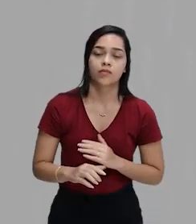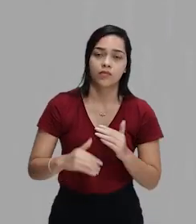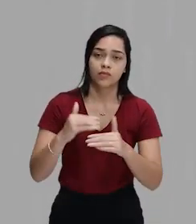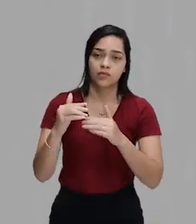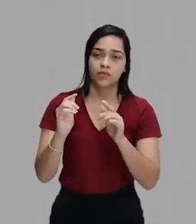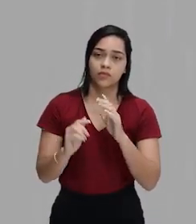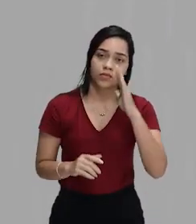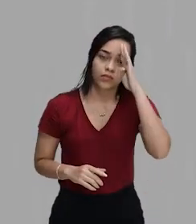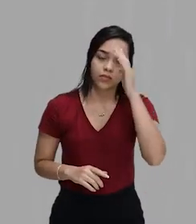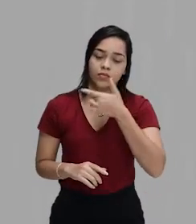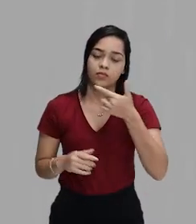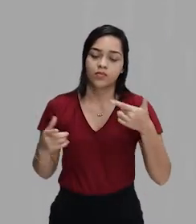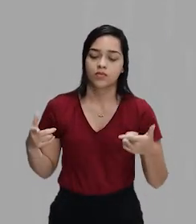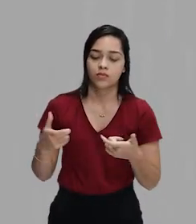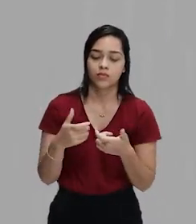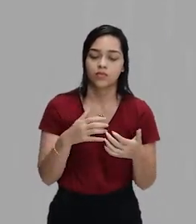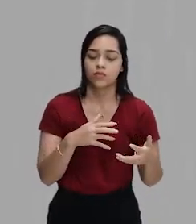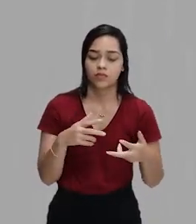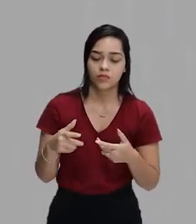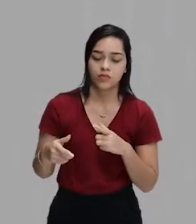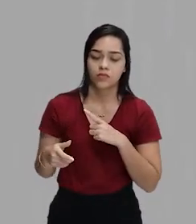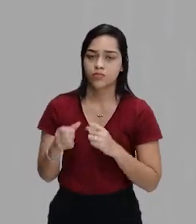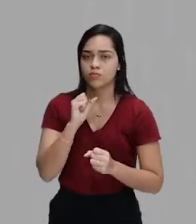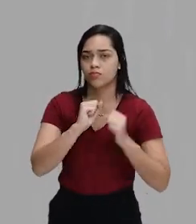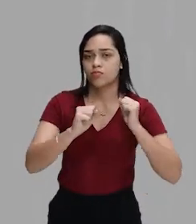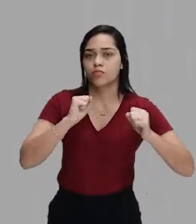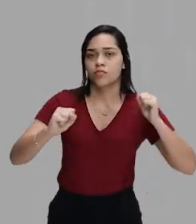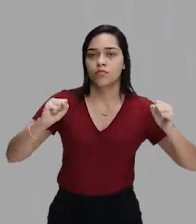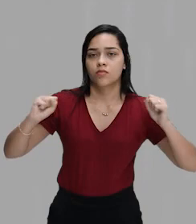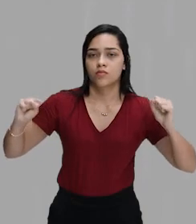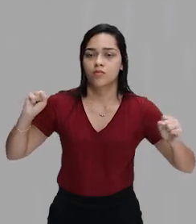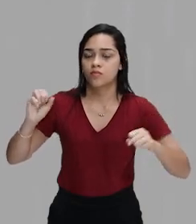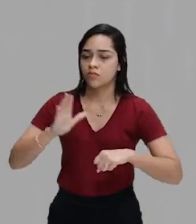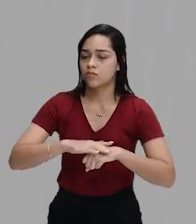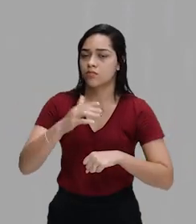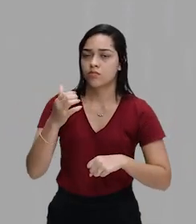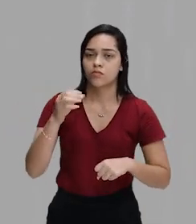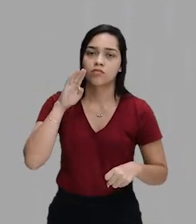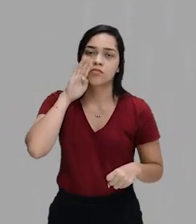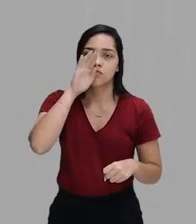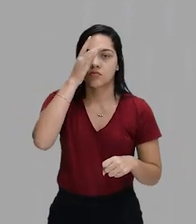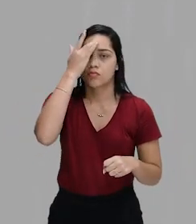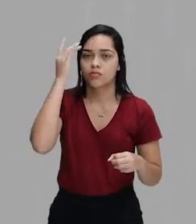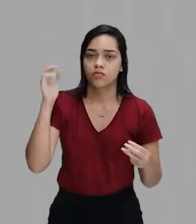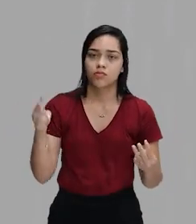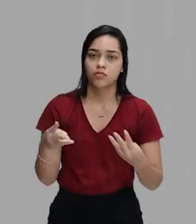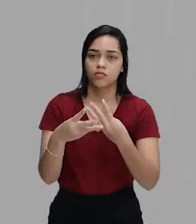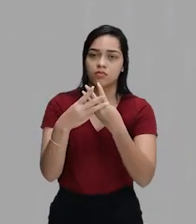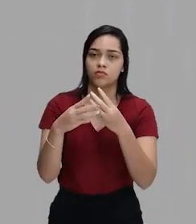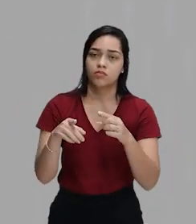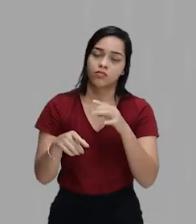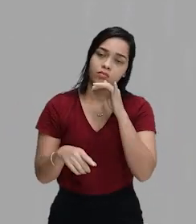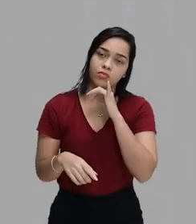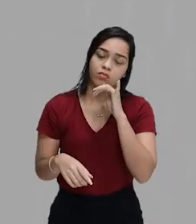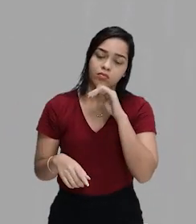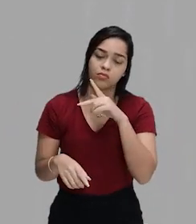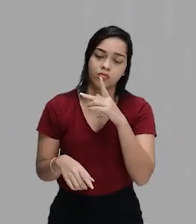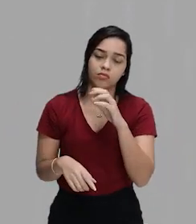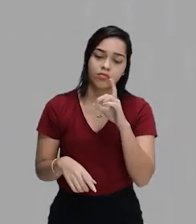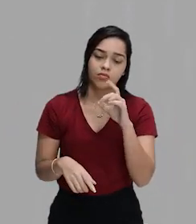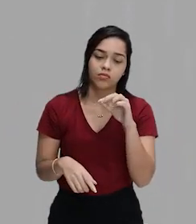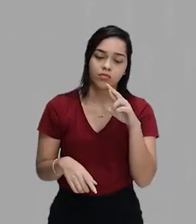desenvolvidas principalmente na Segunda Guerra Mundial, massacres, foram mais de 6 milhões de judeus, né, como, por exemplo, do